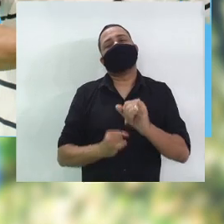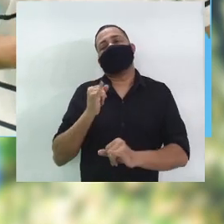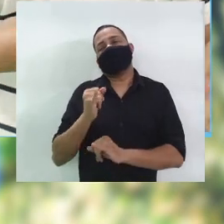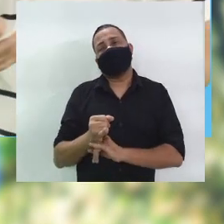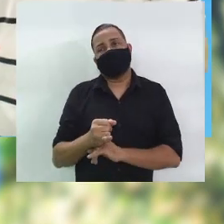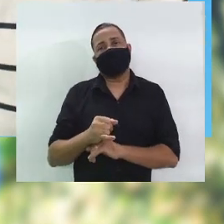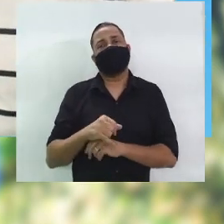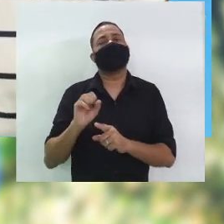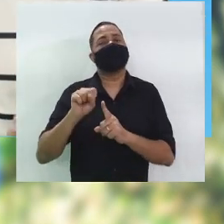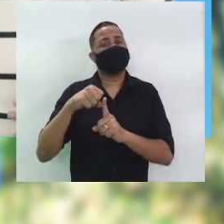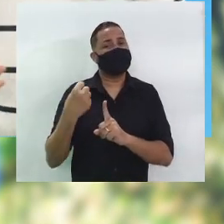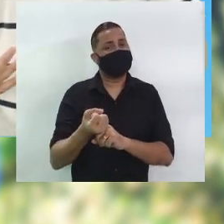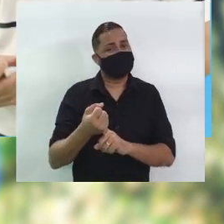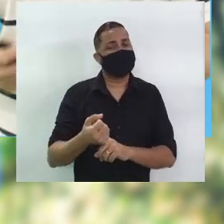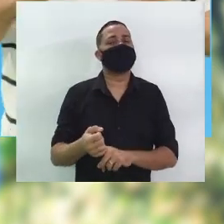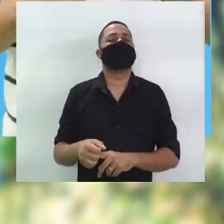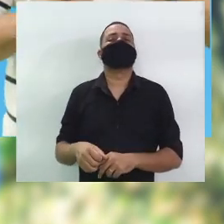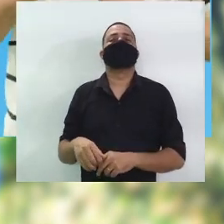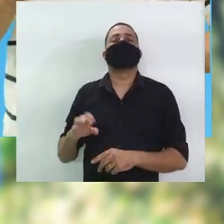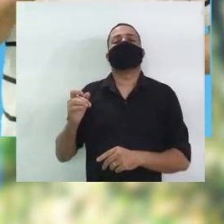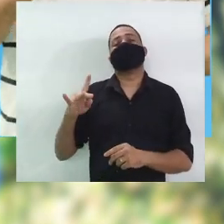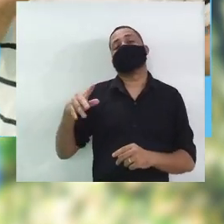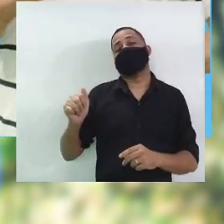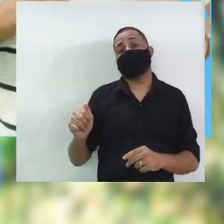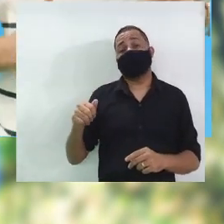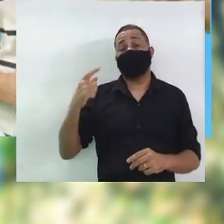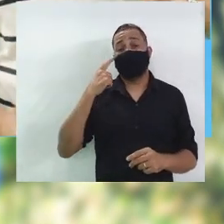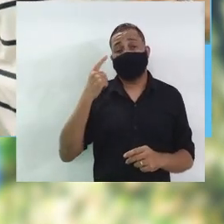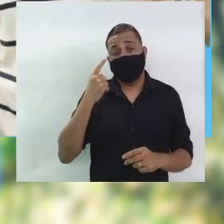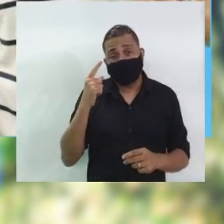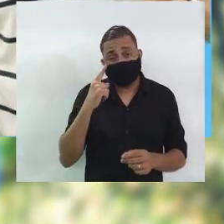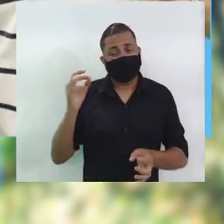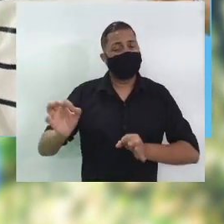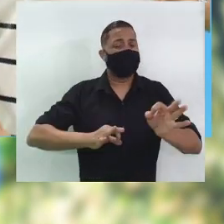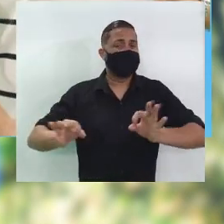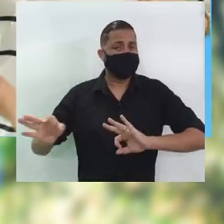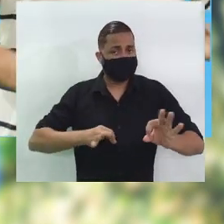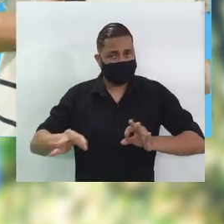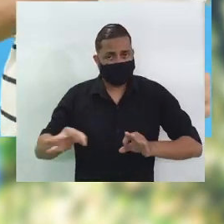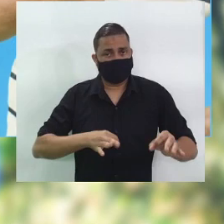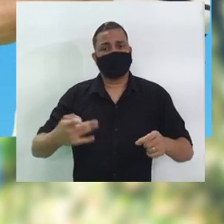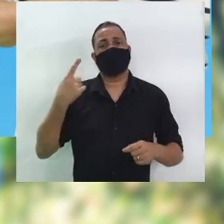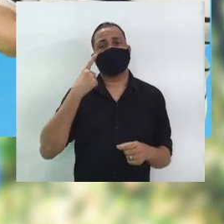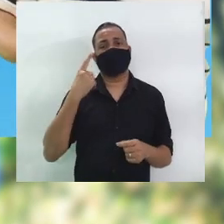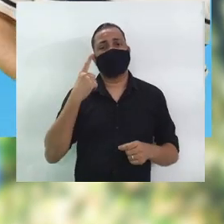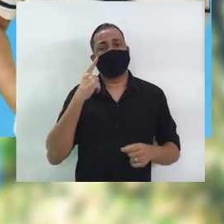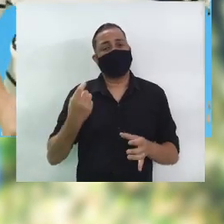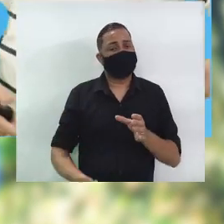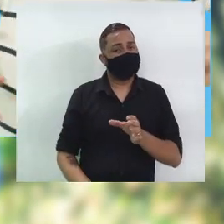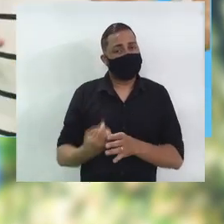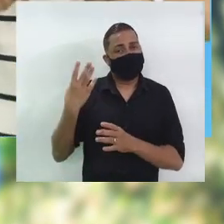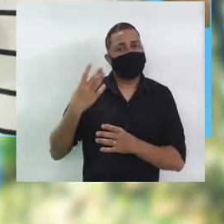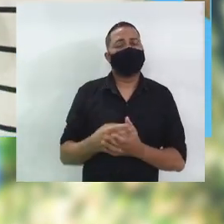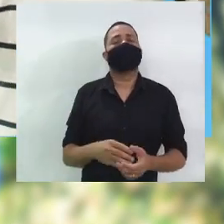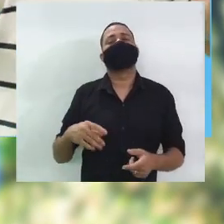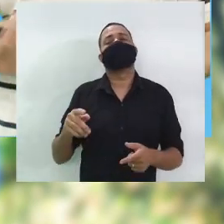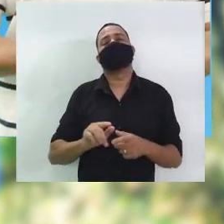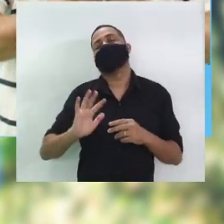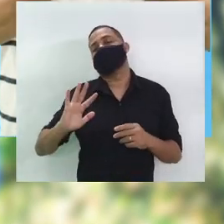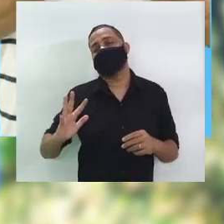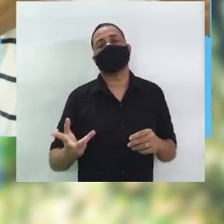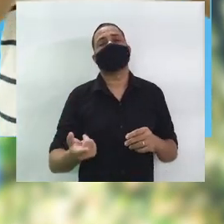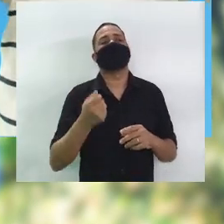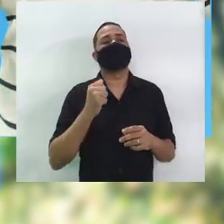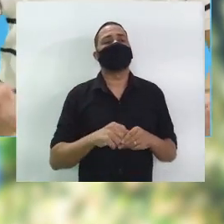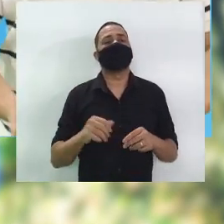dessa Sociedade de Krishna. Então vejam só a organização, vejam só as origens. Então tudo